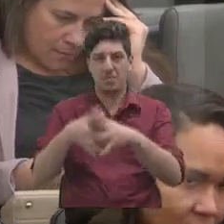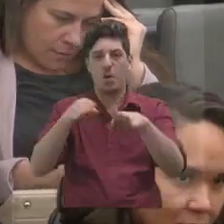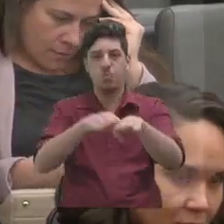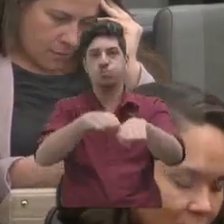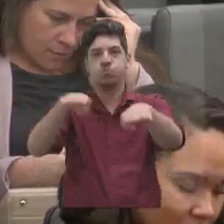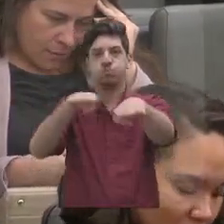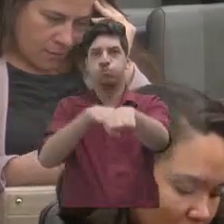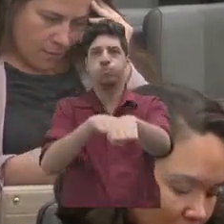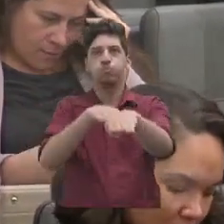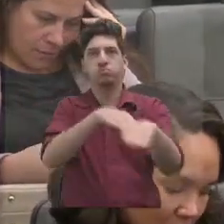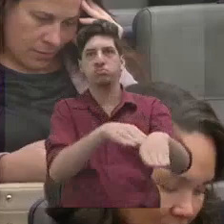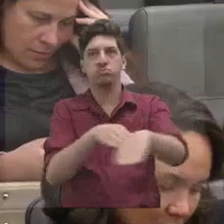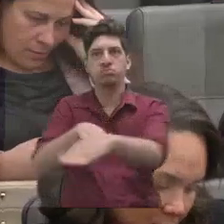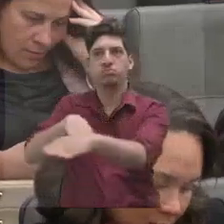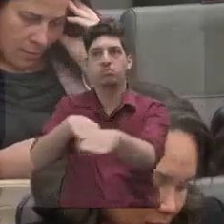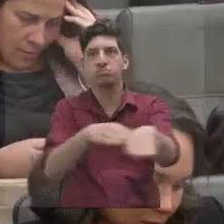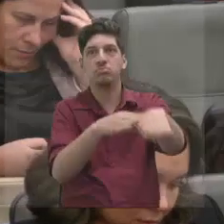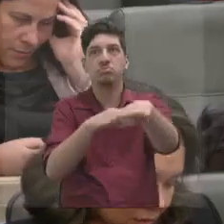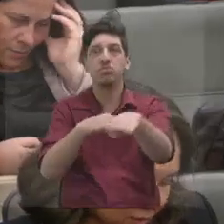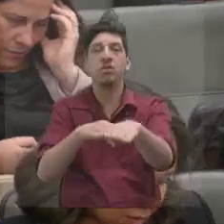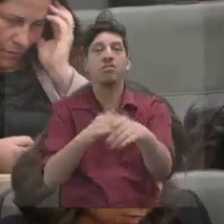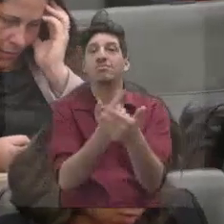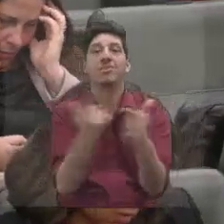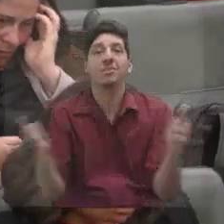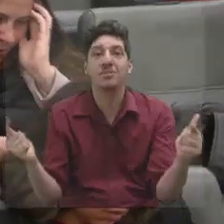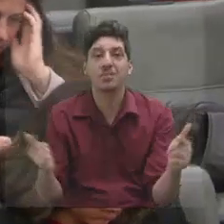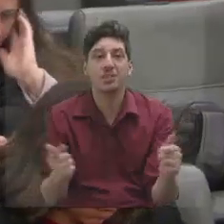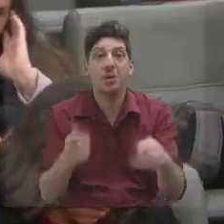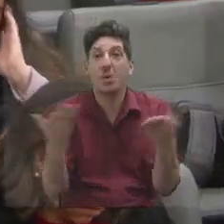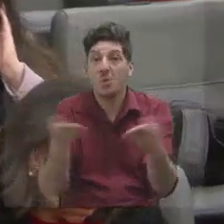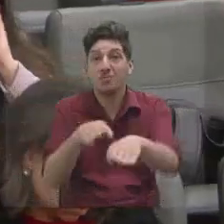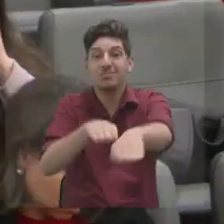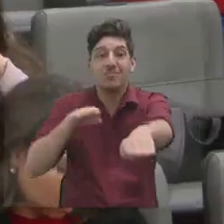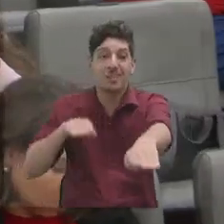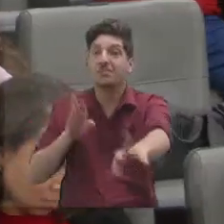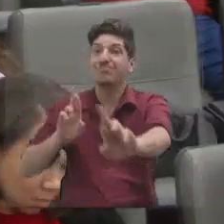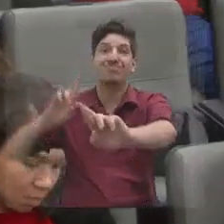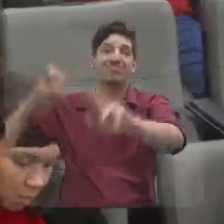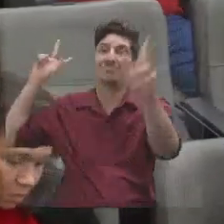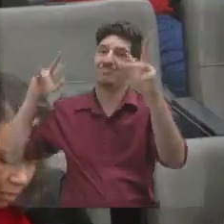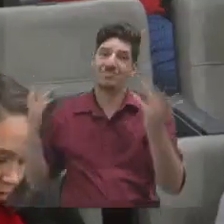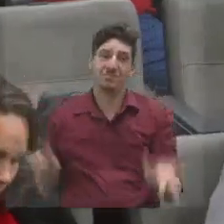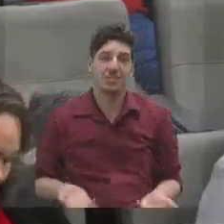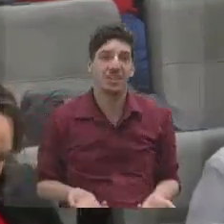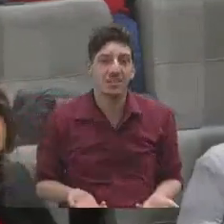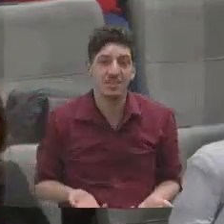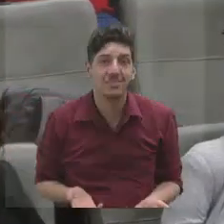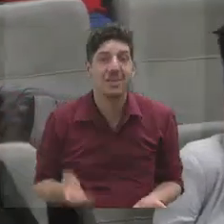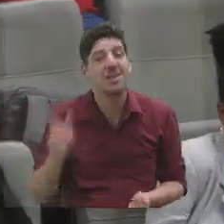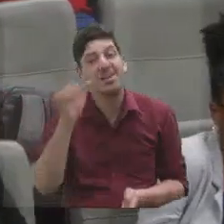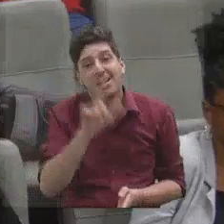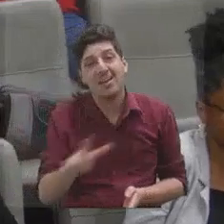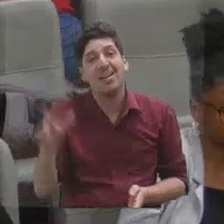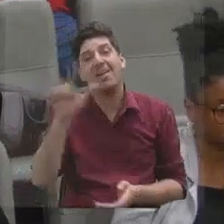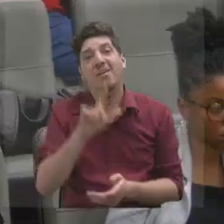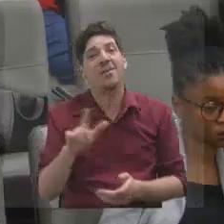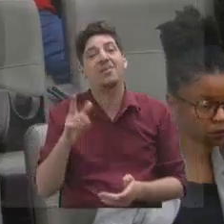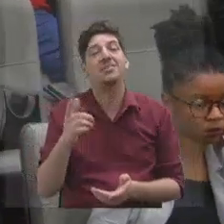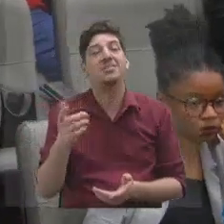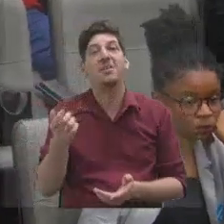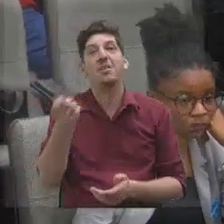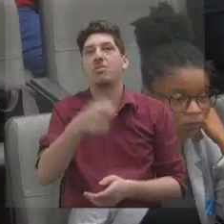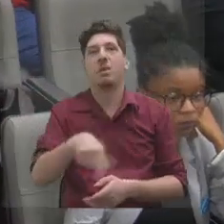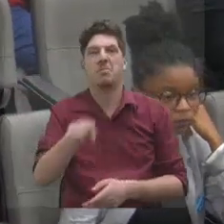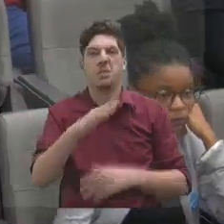né não tínhamos realmente o trânsito que nós temos hoje nessas rodovias e é logicamente não precisa ser